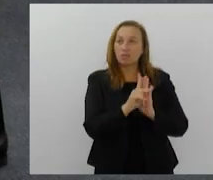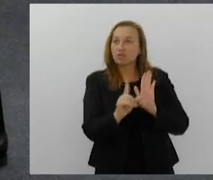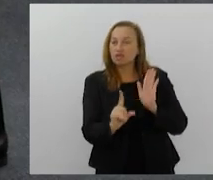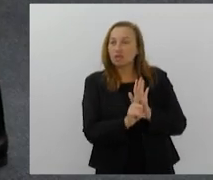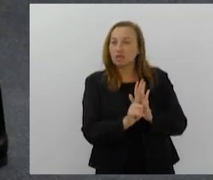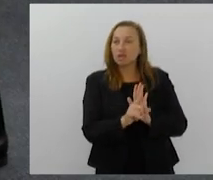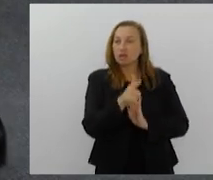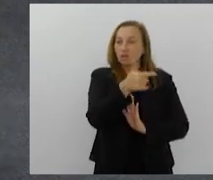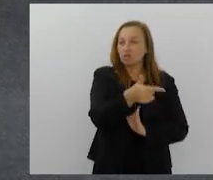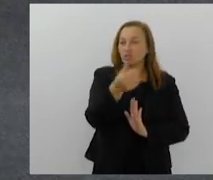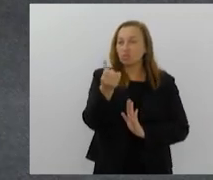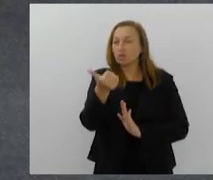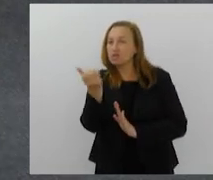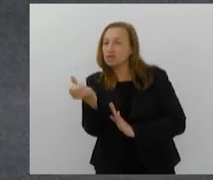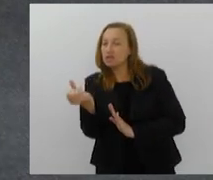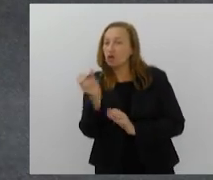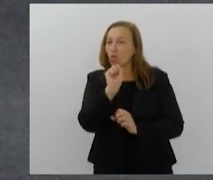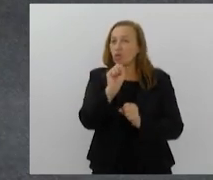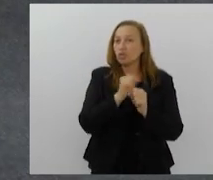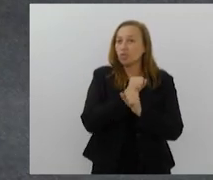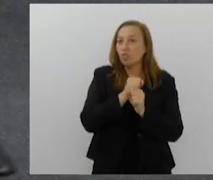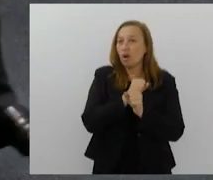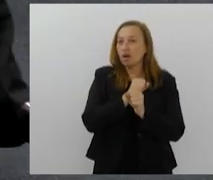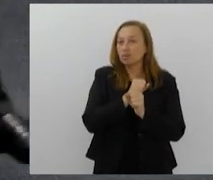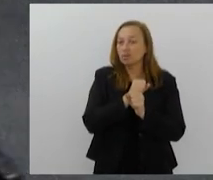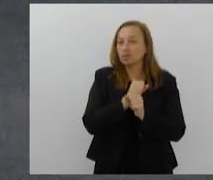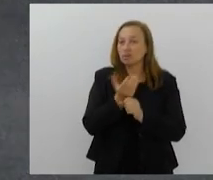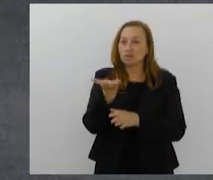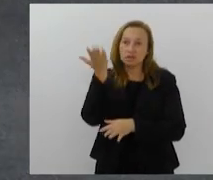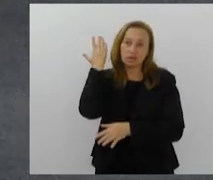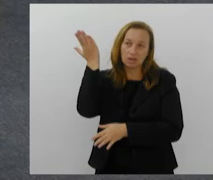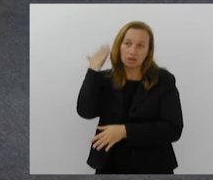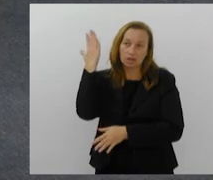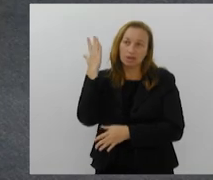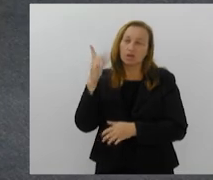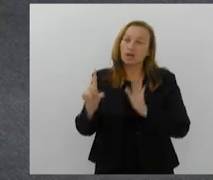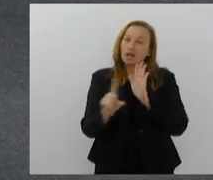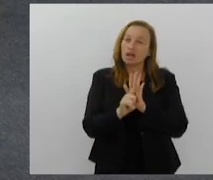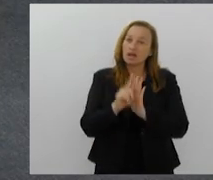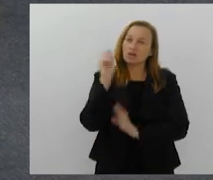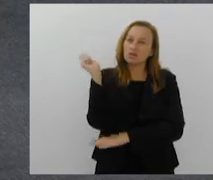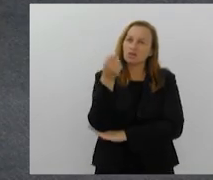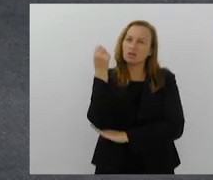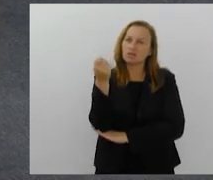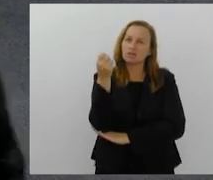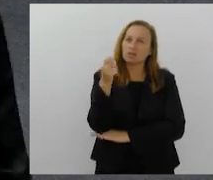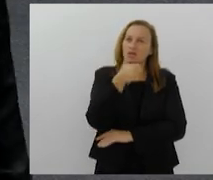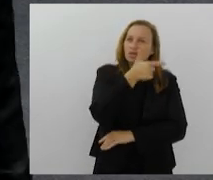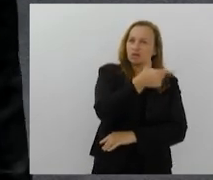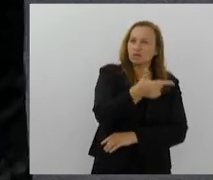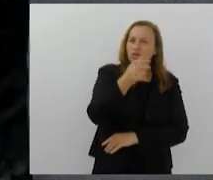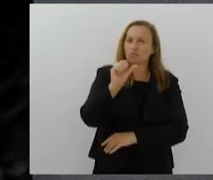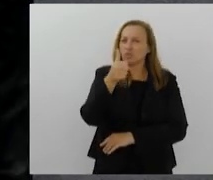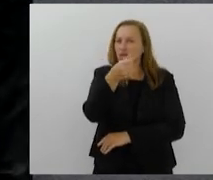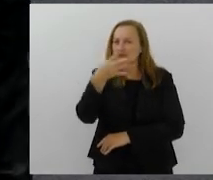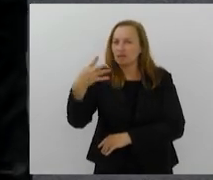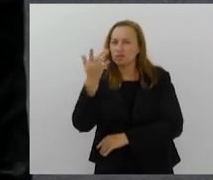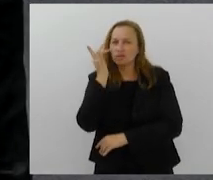2016, há 8 anos atrás. A lei do Rio Grande do Sul, se eu não me engano, era de